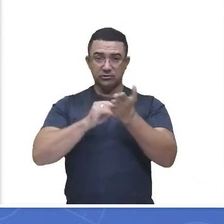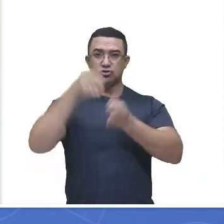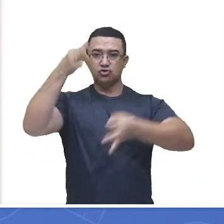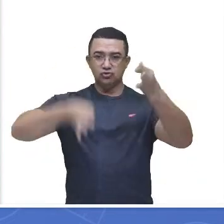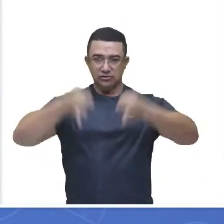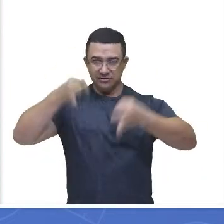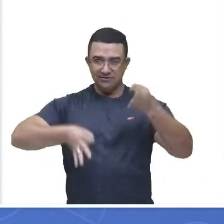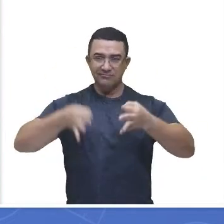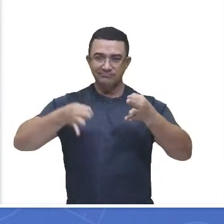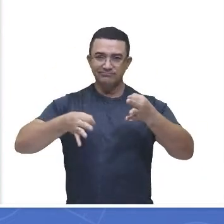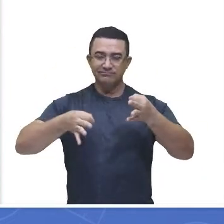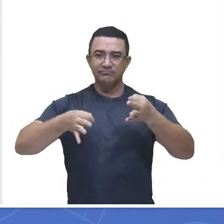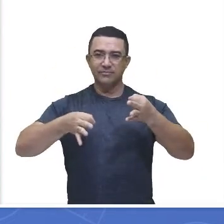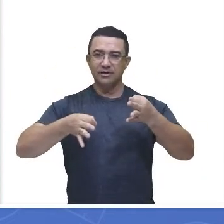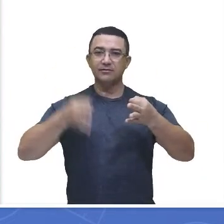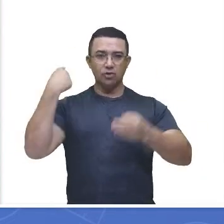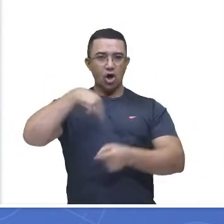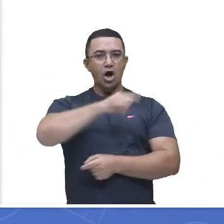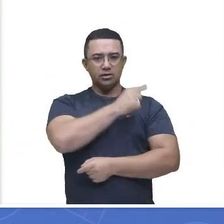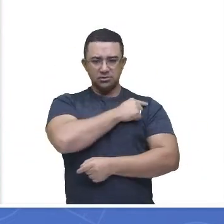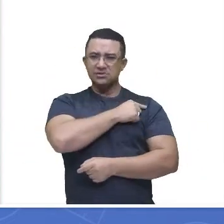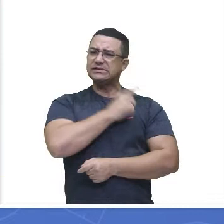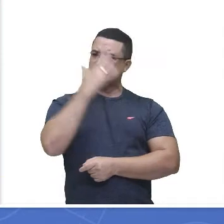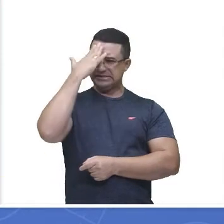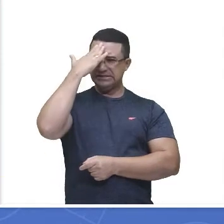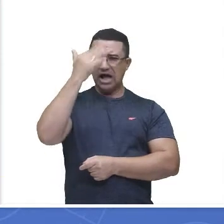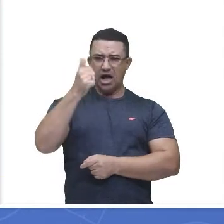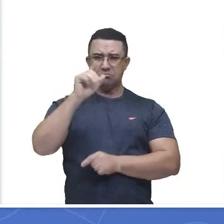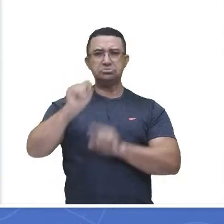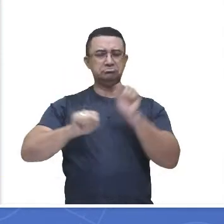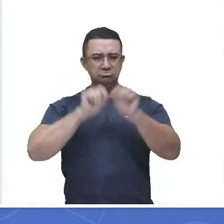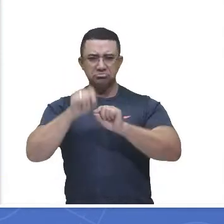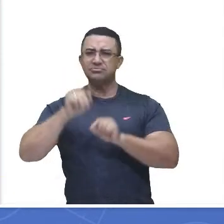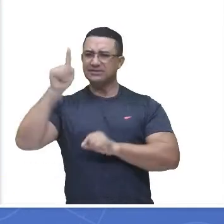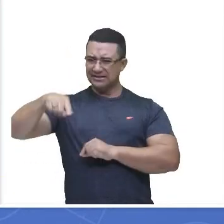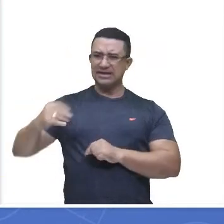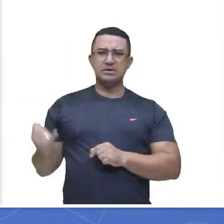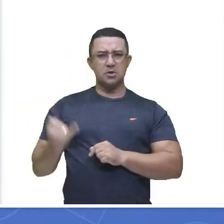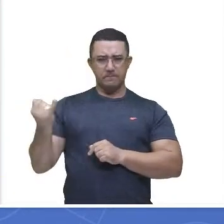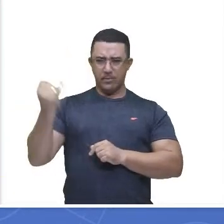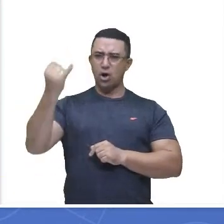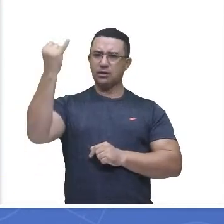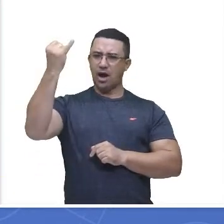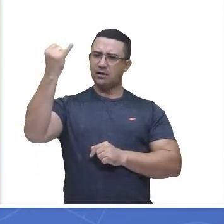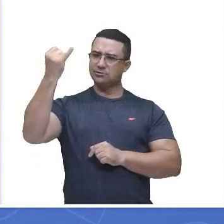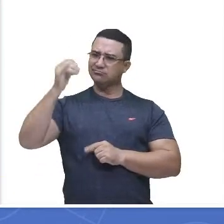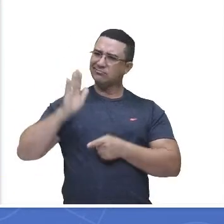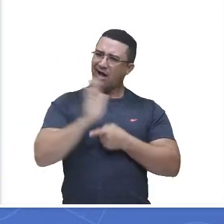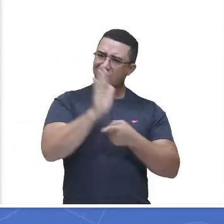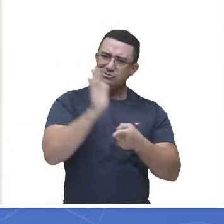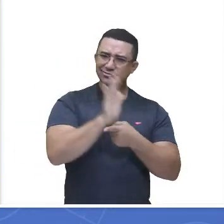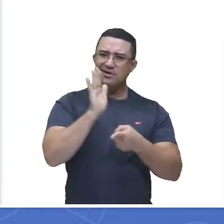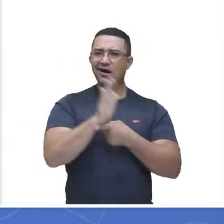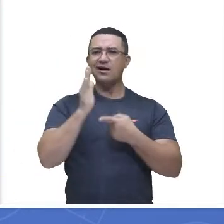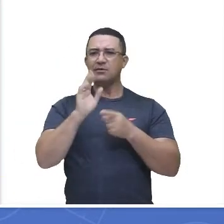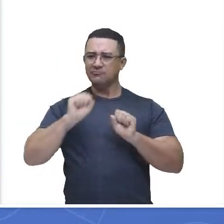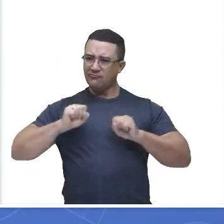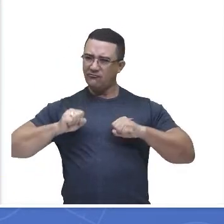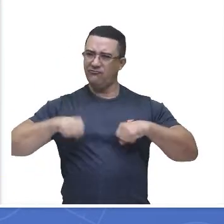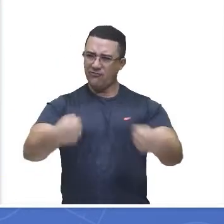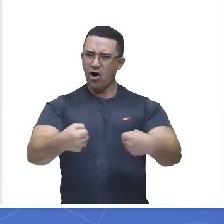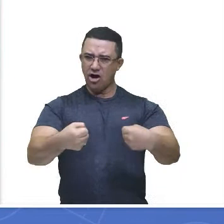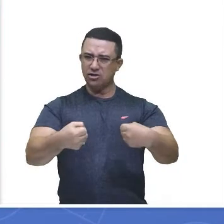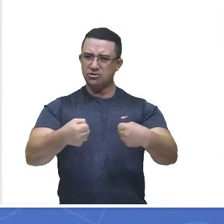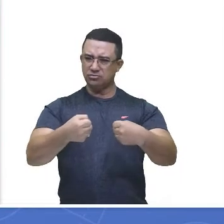desigualdades e injustiças, nós somos sabedores da importância de contribuir para a consolidação de uma humanidade